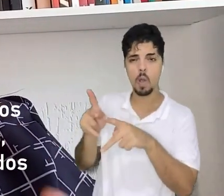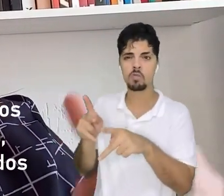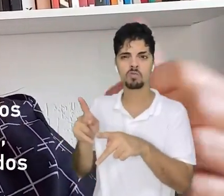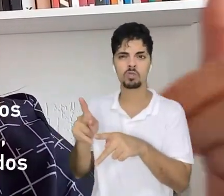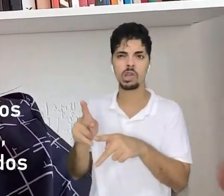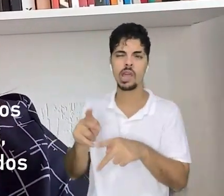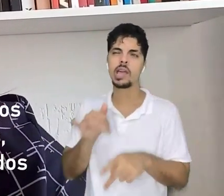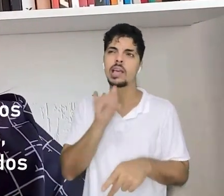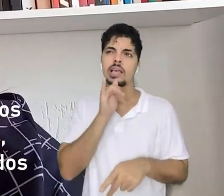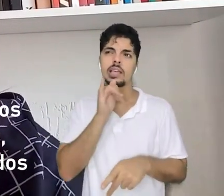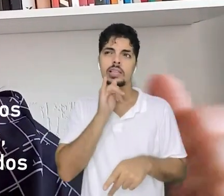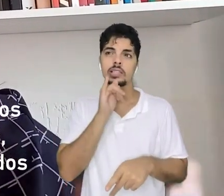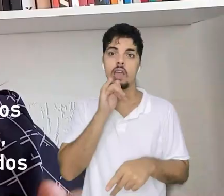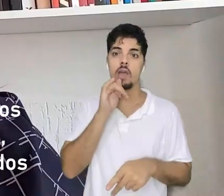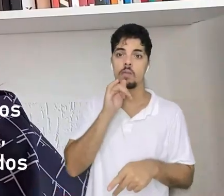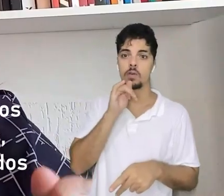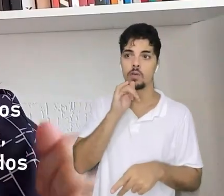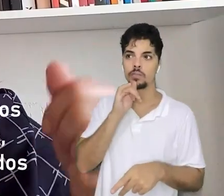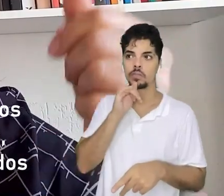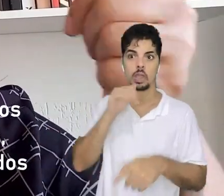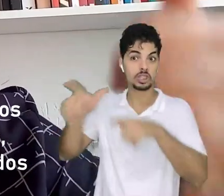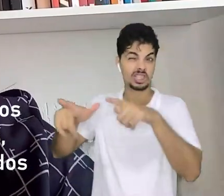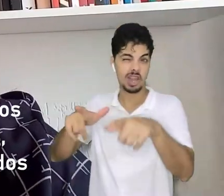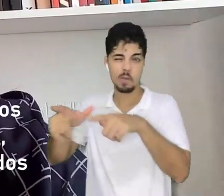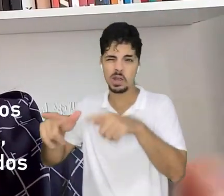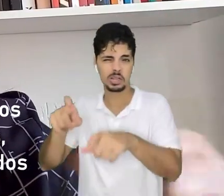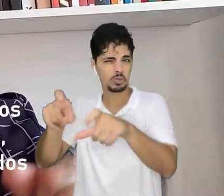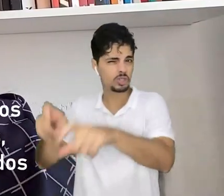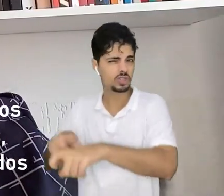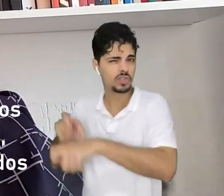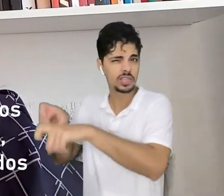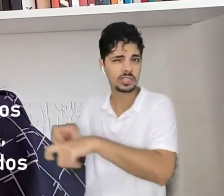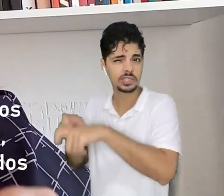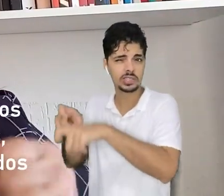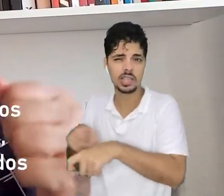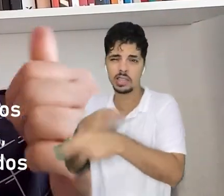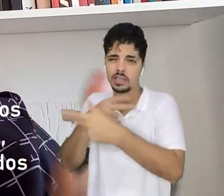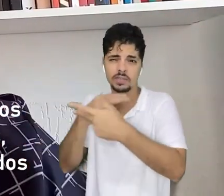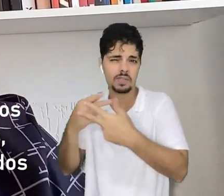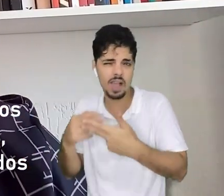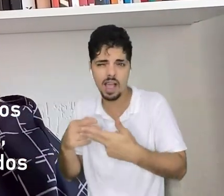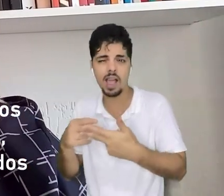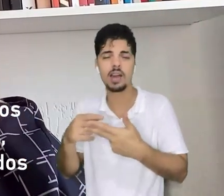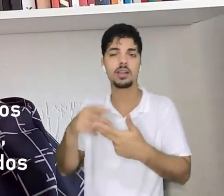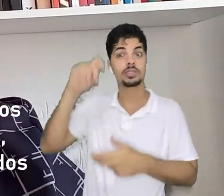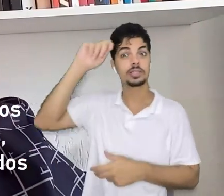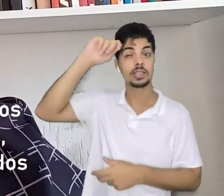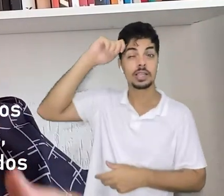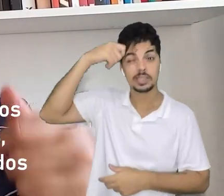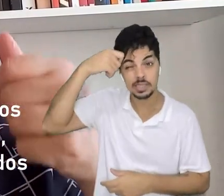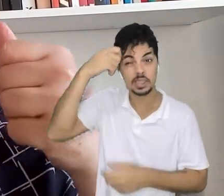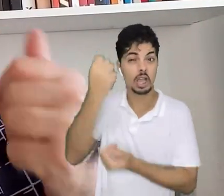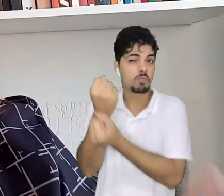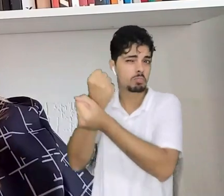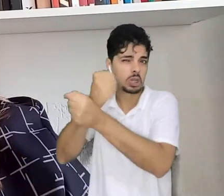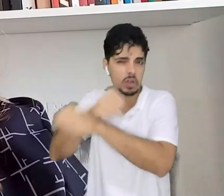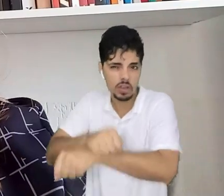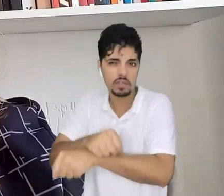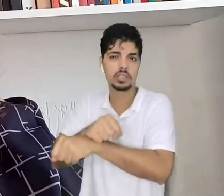como os Vaqueiros os caboclos trabalhadores escravizados